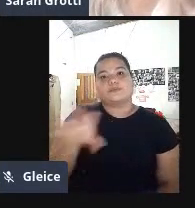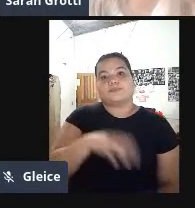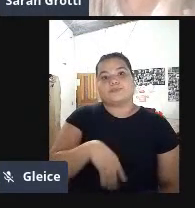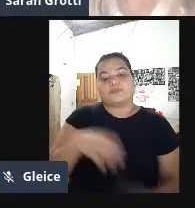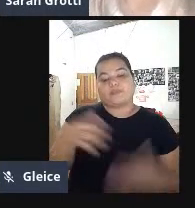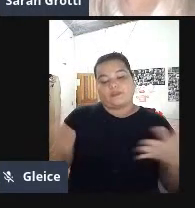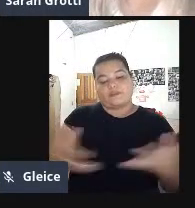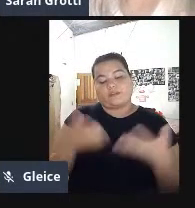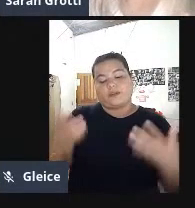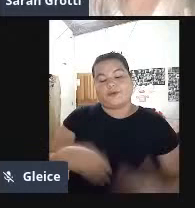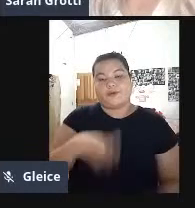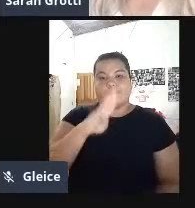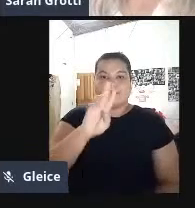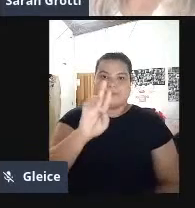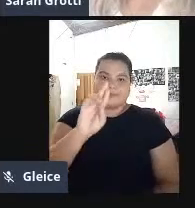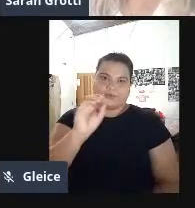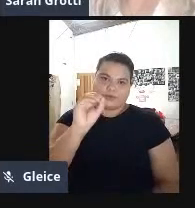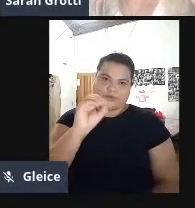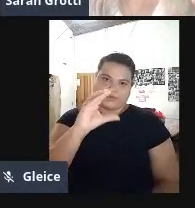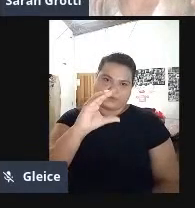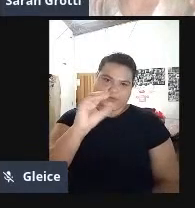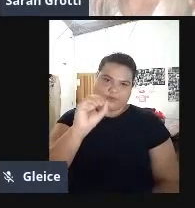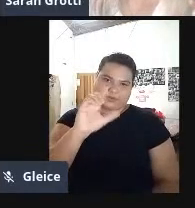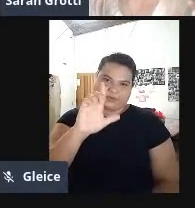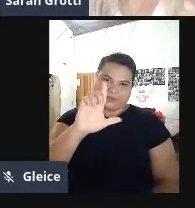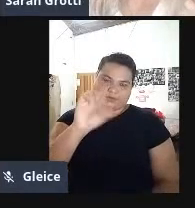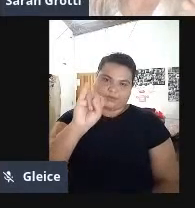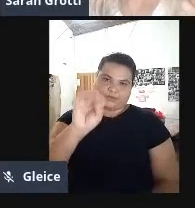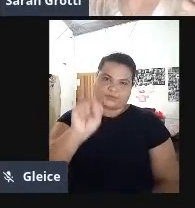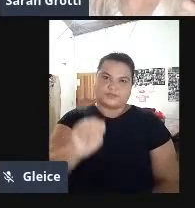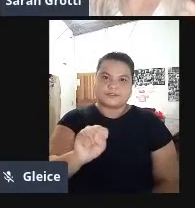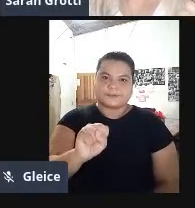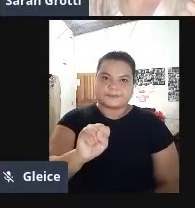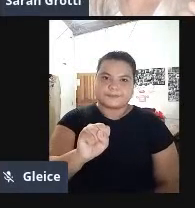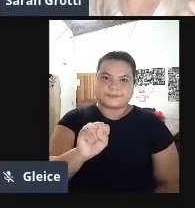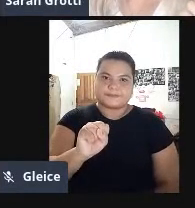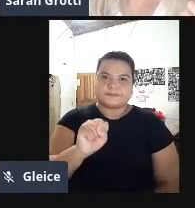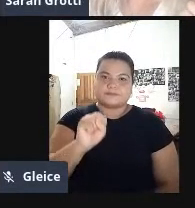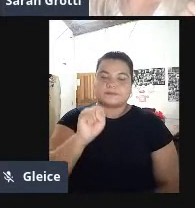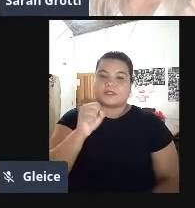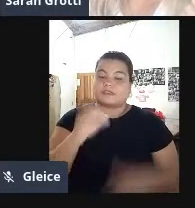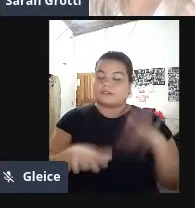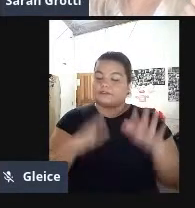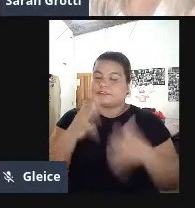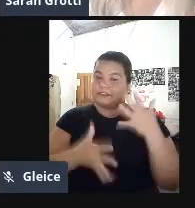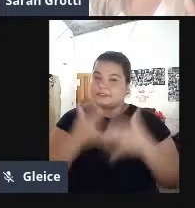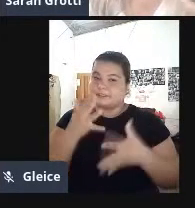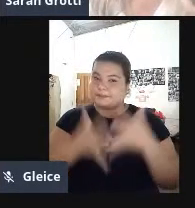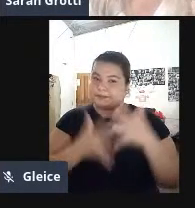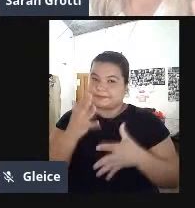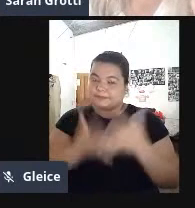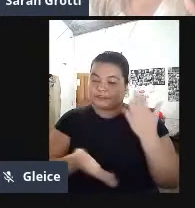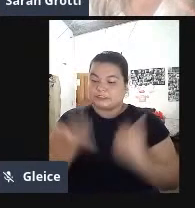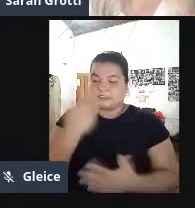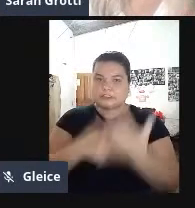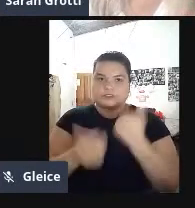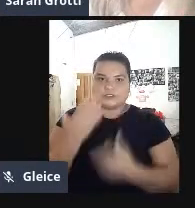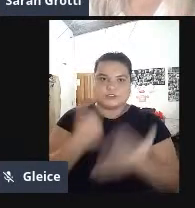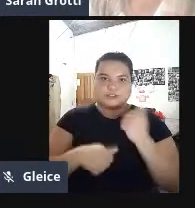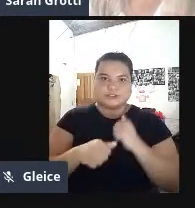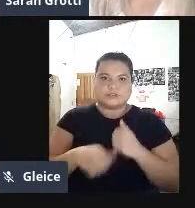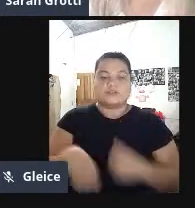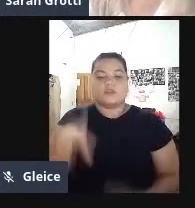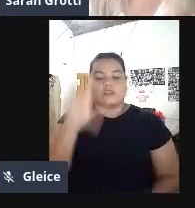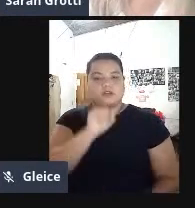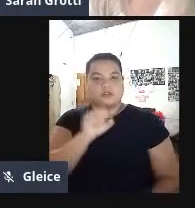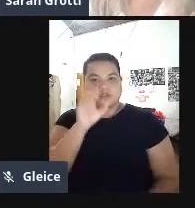Lembrando que o oxalato, né, atrapalha ali na absorção do cálcio. Sucos de frutas fortificados